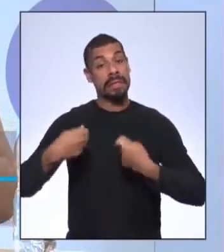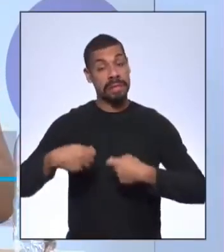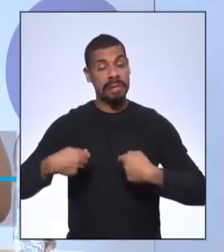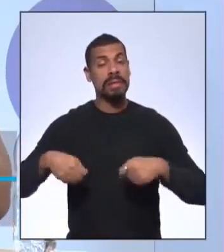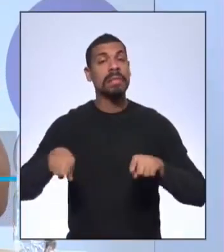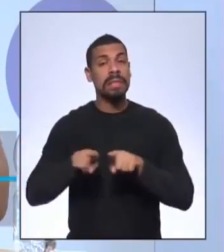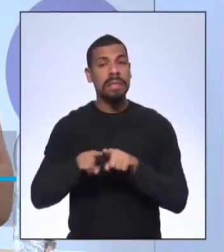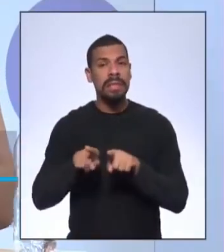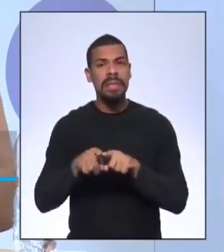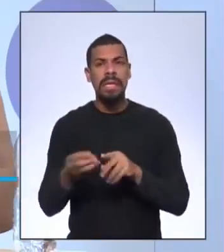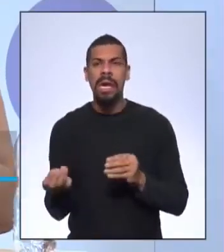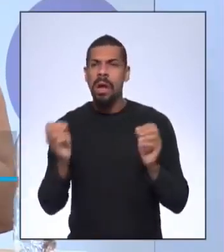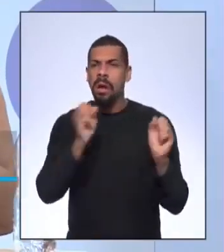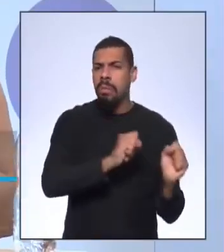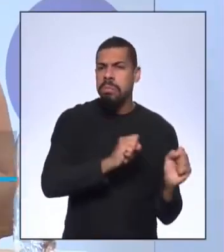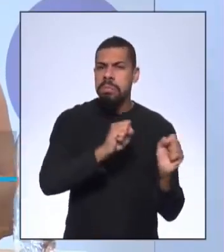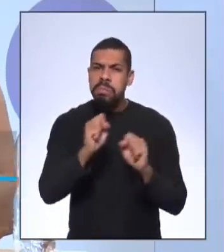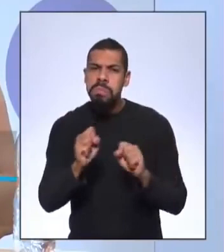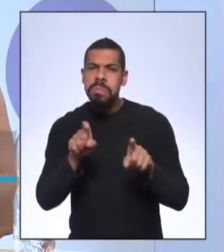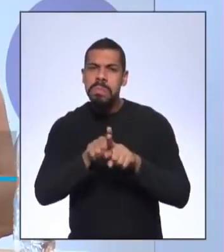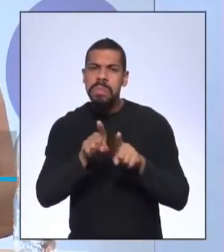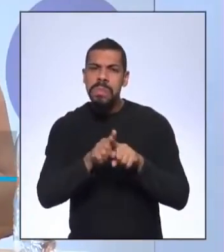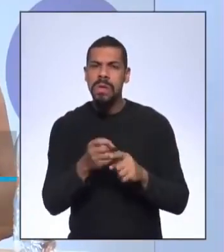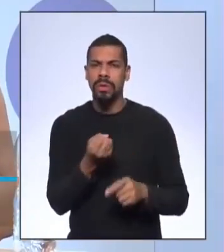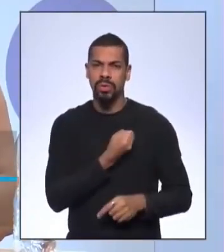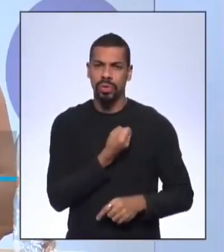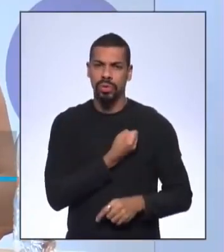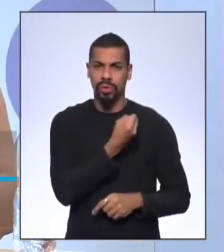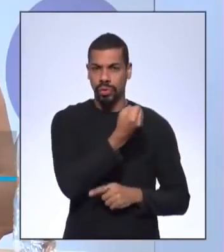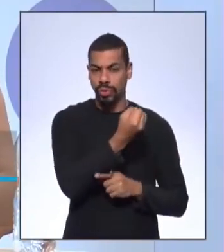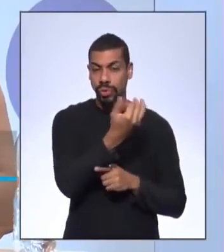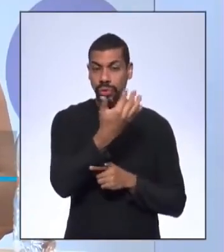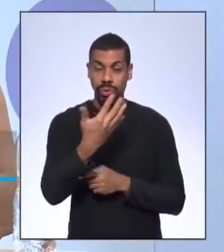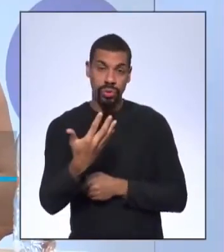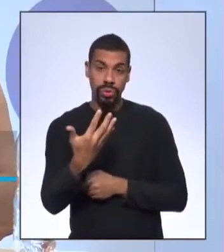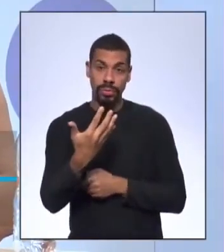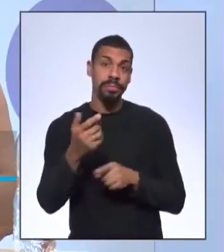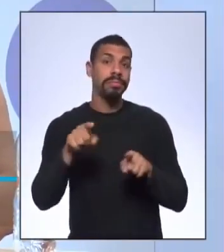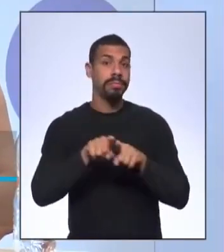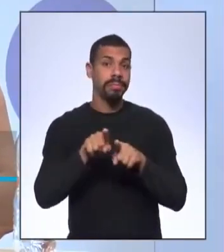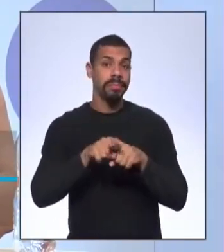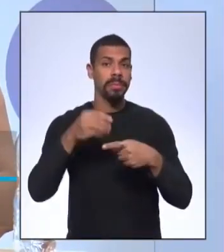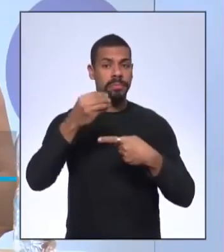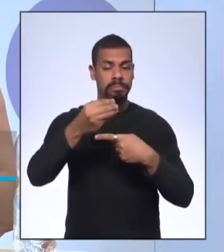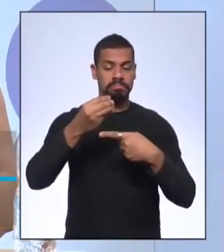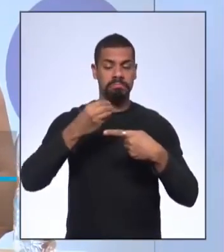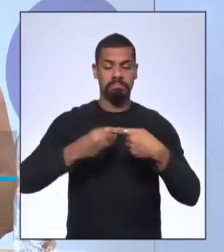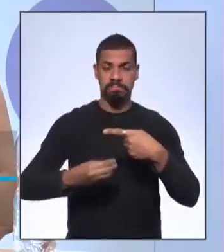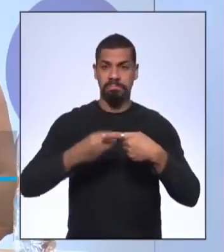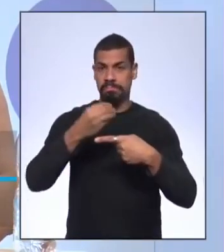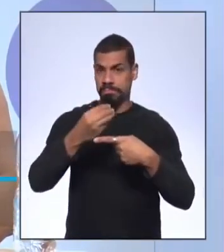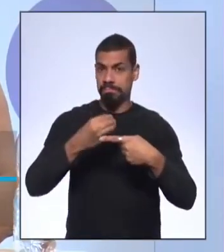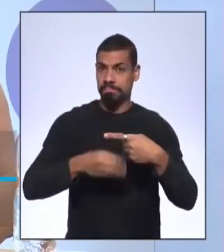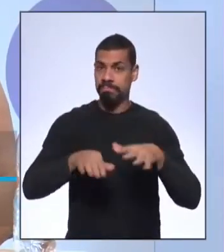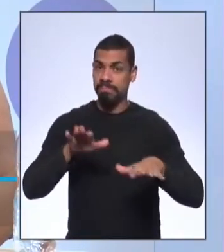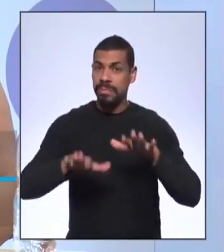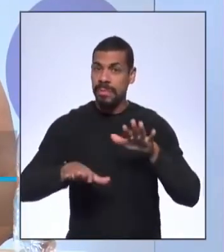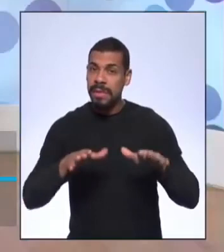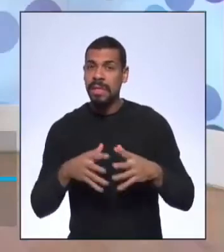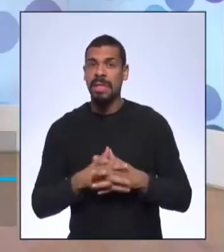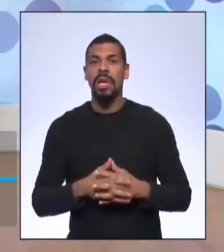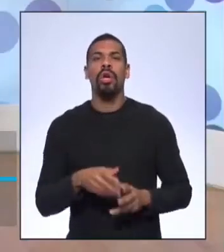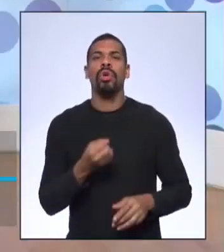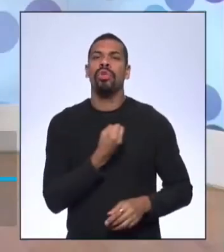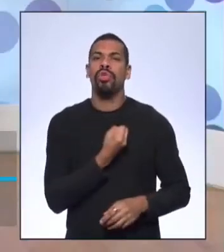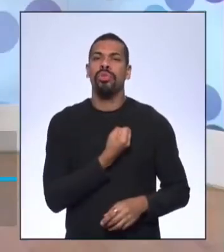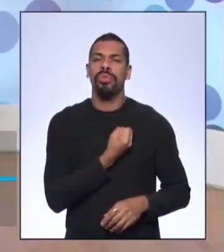precisar ou poder fazer a representação dessa fração não só em valores inteiros, porque às vezes ela pode ter um